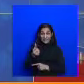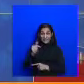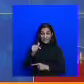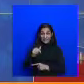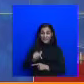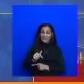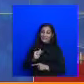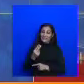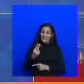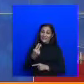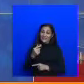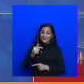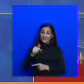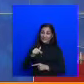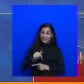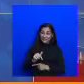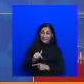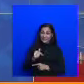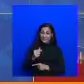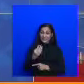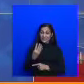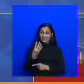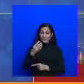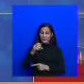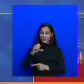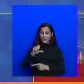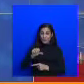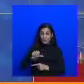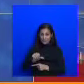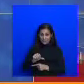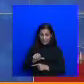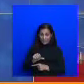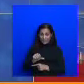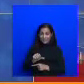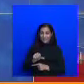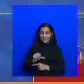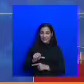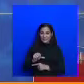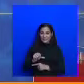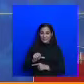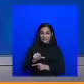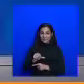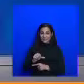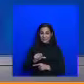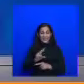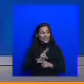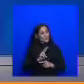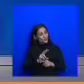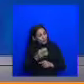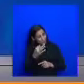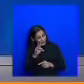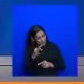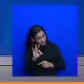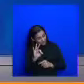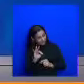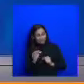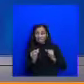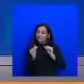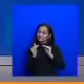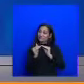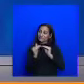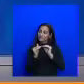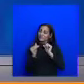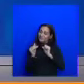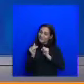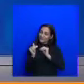10, 67, 27 e 49. Confirmam, auditoras?